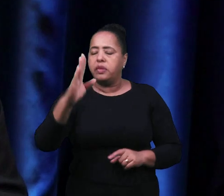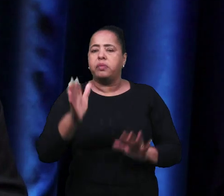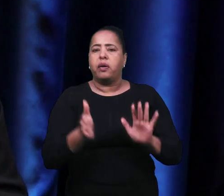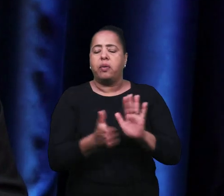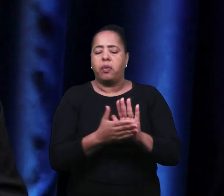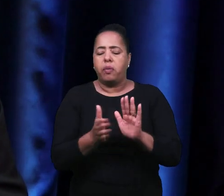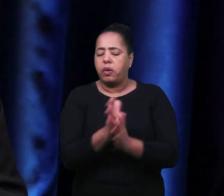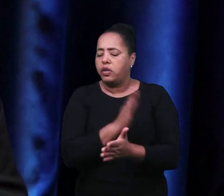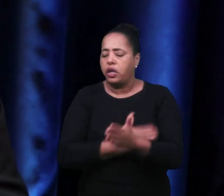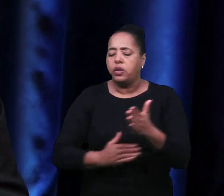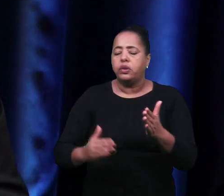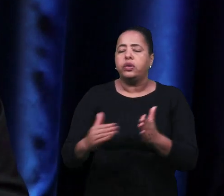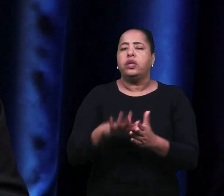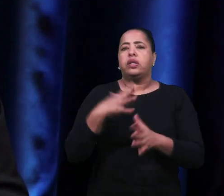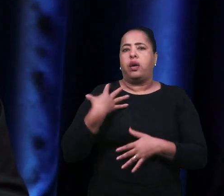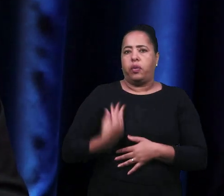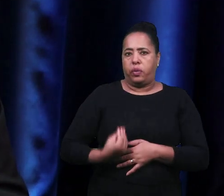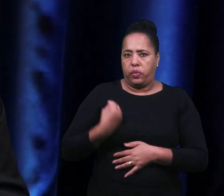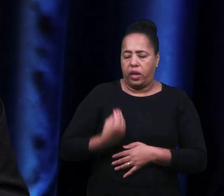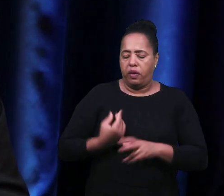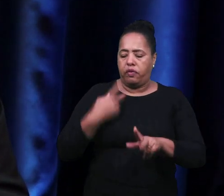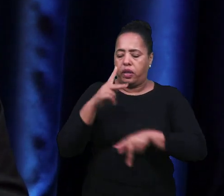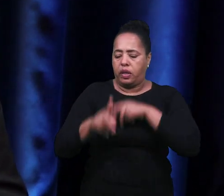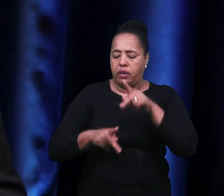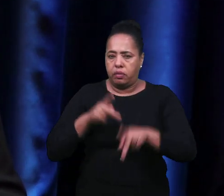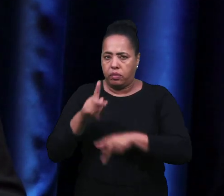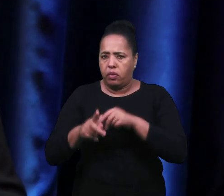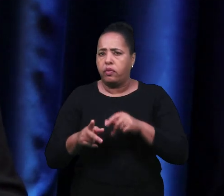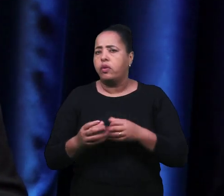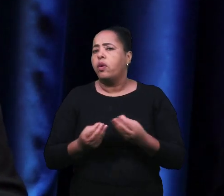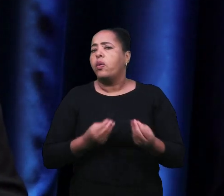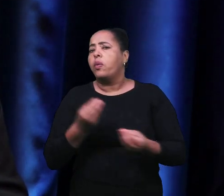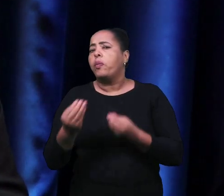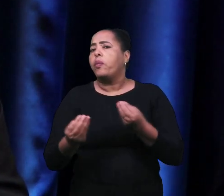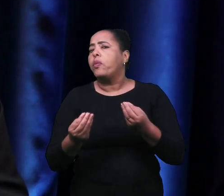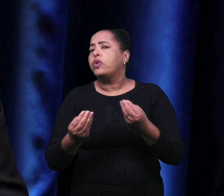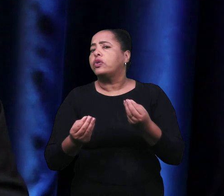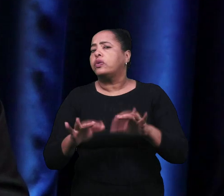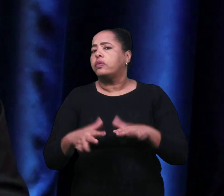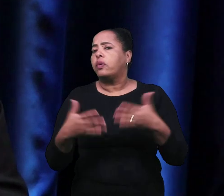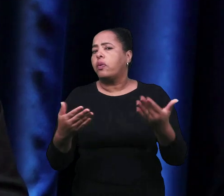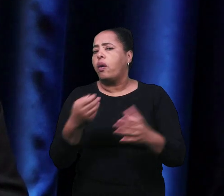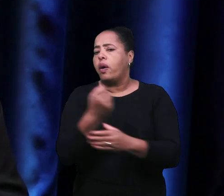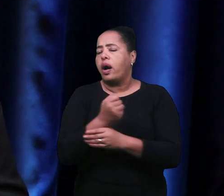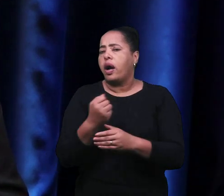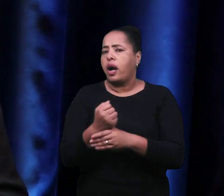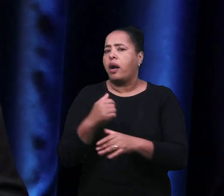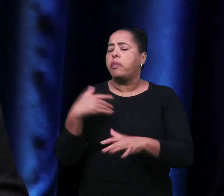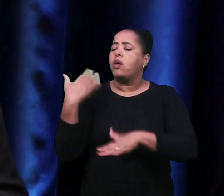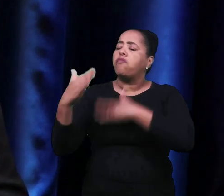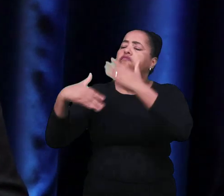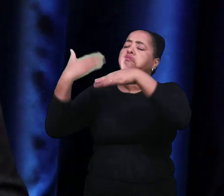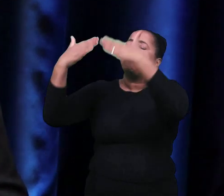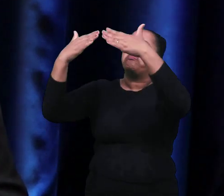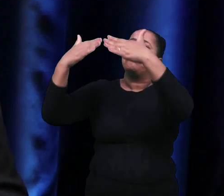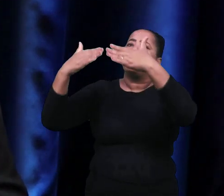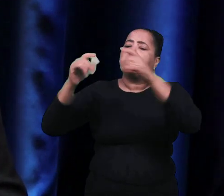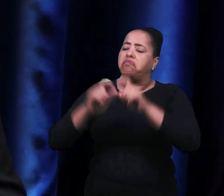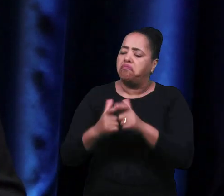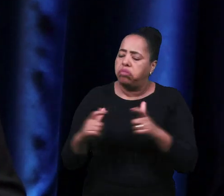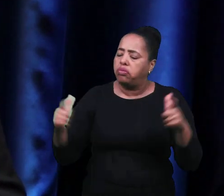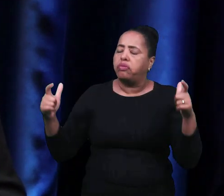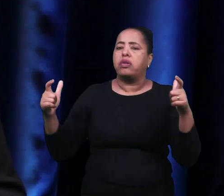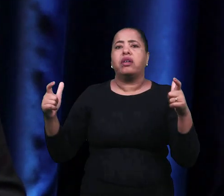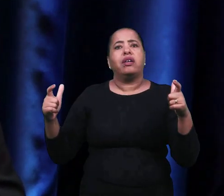completo na vida do homem. Por que que Abraão foi tão bem sucedido? Por que que Deus prosperou?